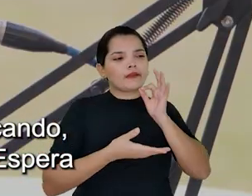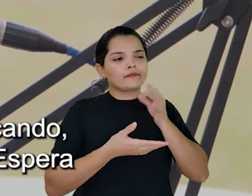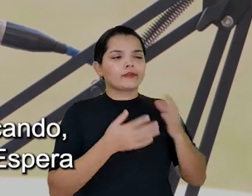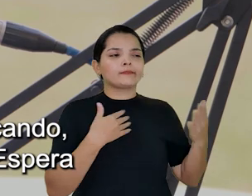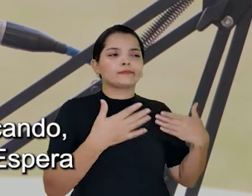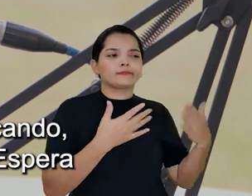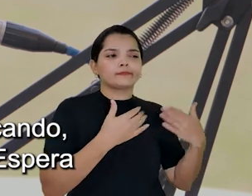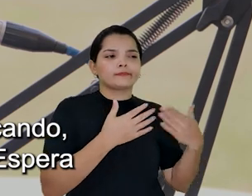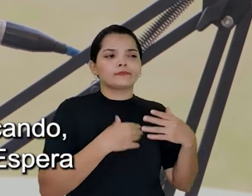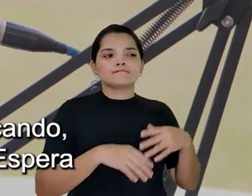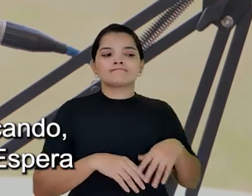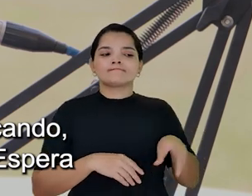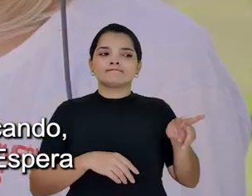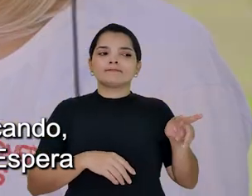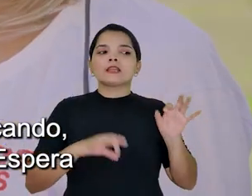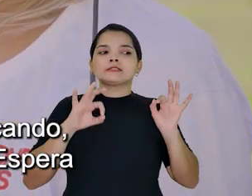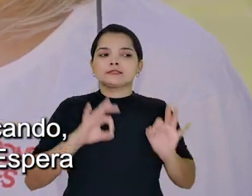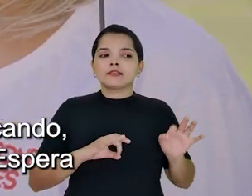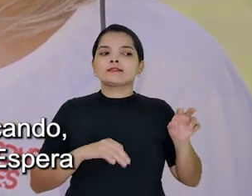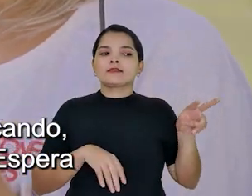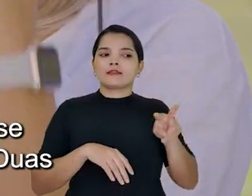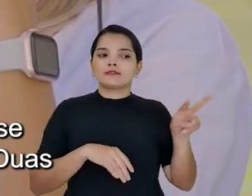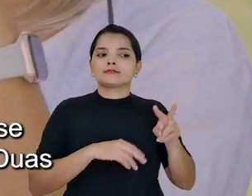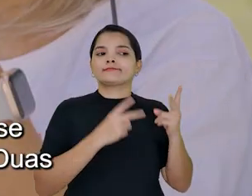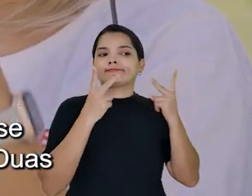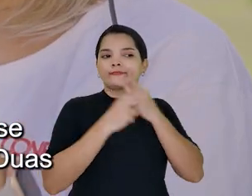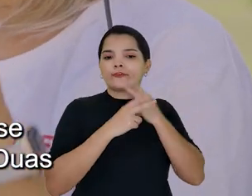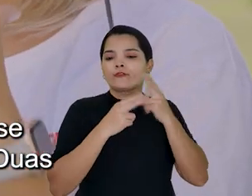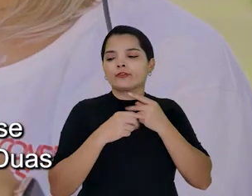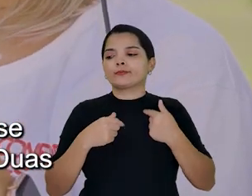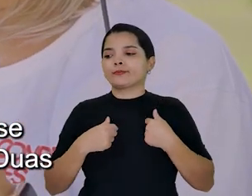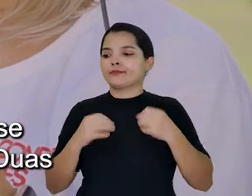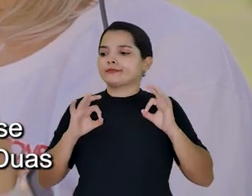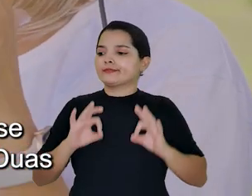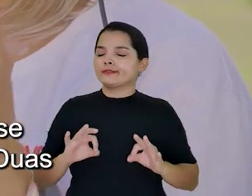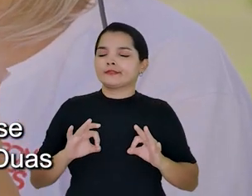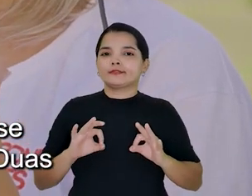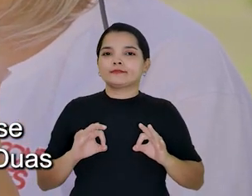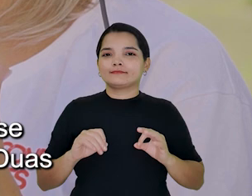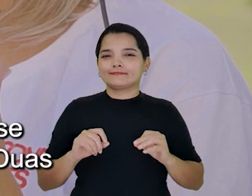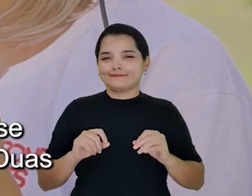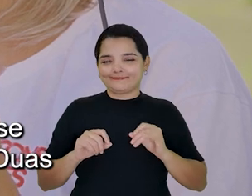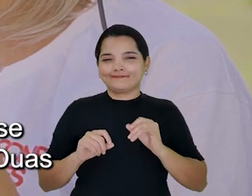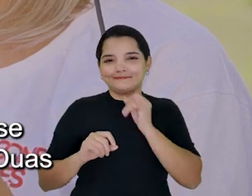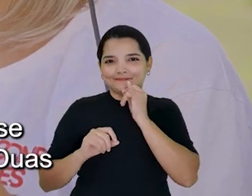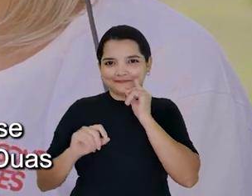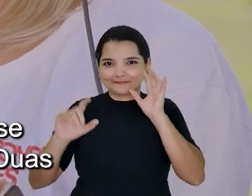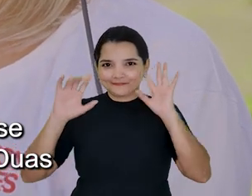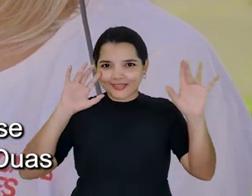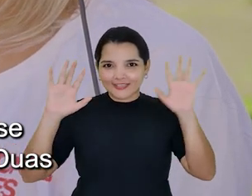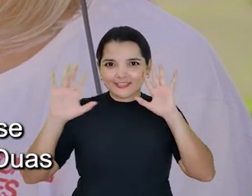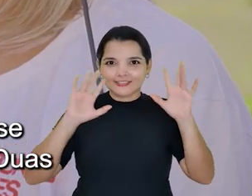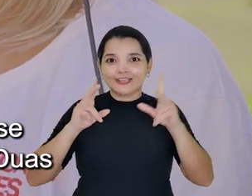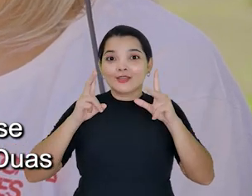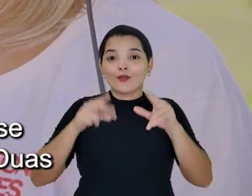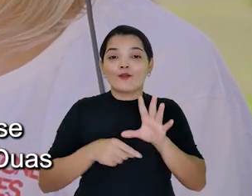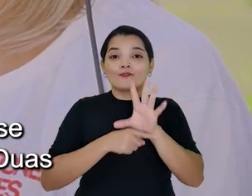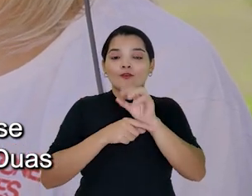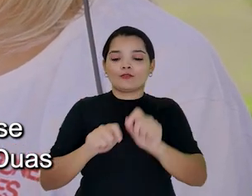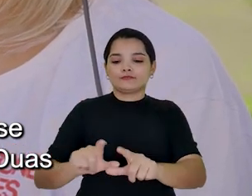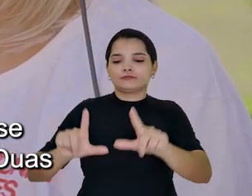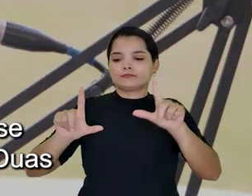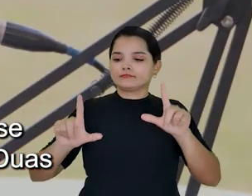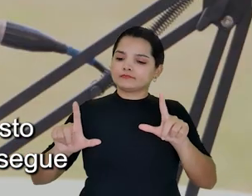falando de mim com certeza tá para pera aí então pera olha de novo a cena como se fosse uma fotografia O que que tem de fato na